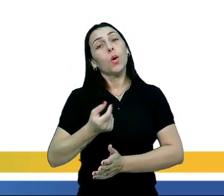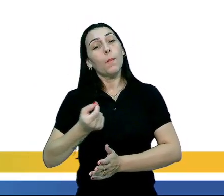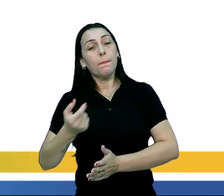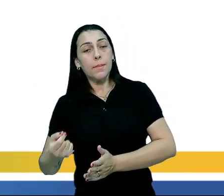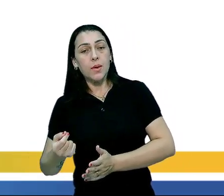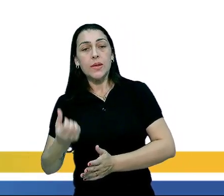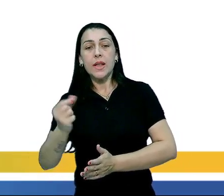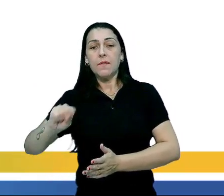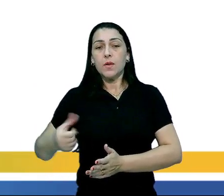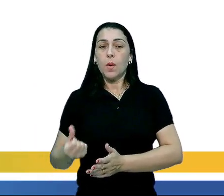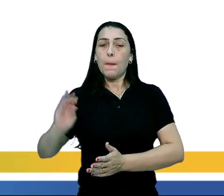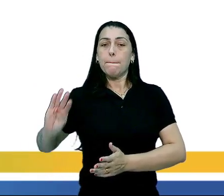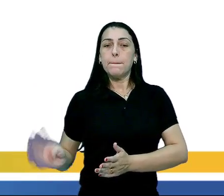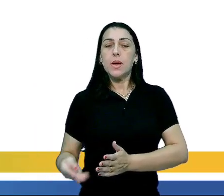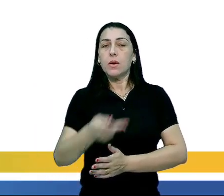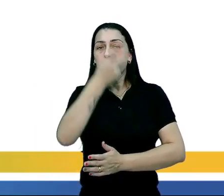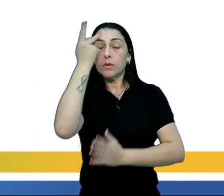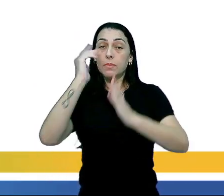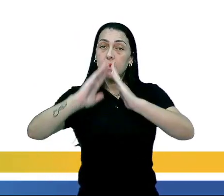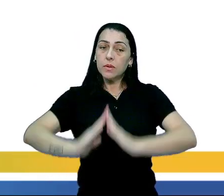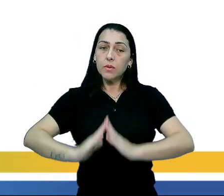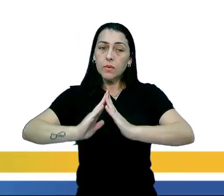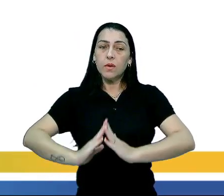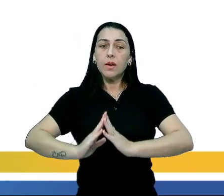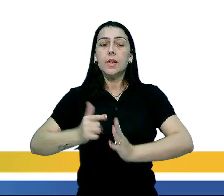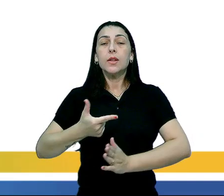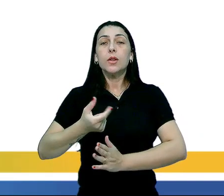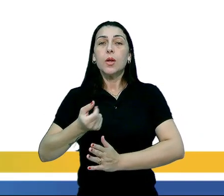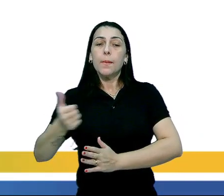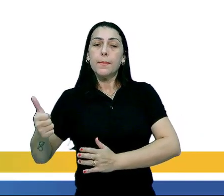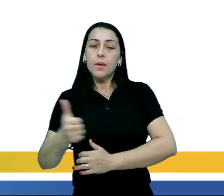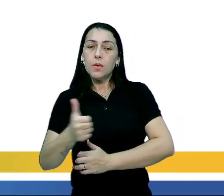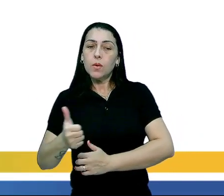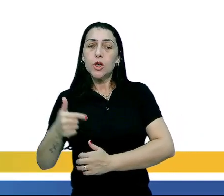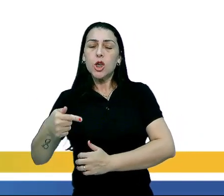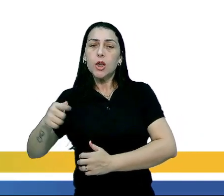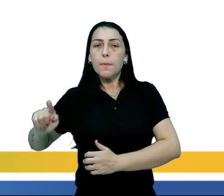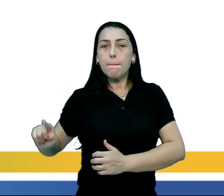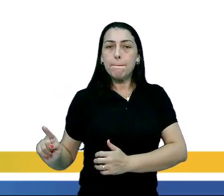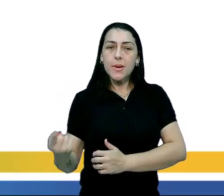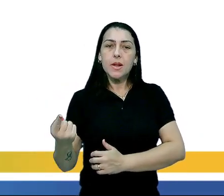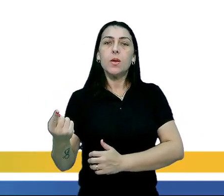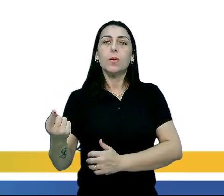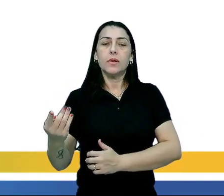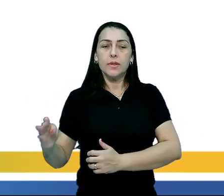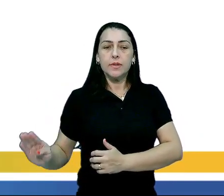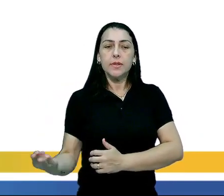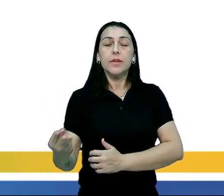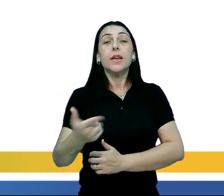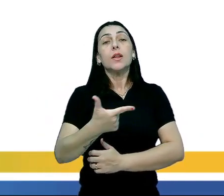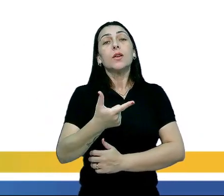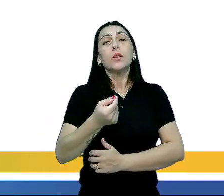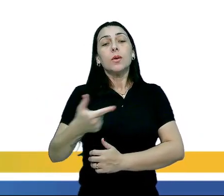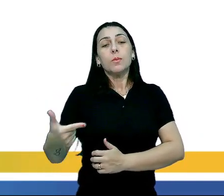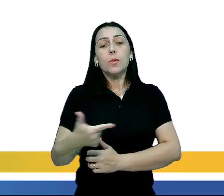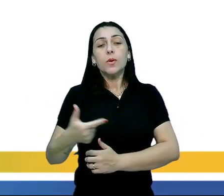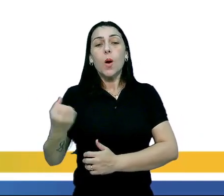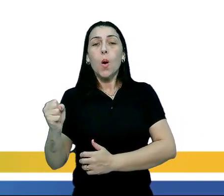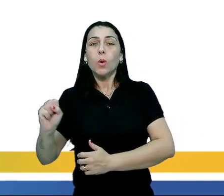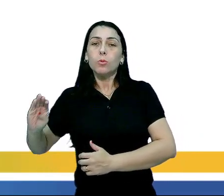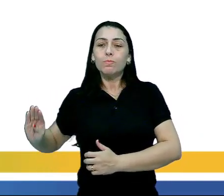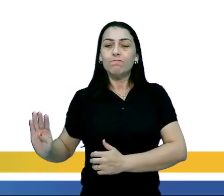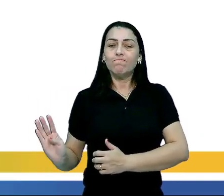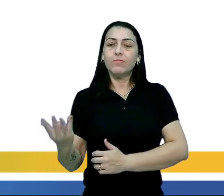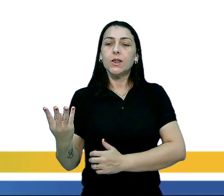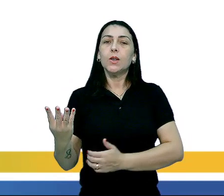2000, 6,1 bilhões de habitantes. Em 2011, a gente chega a 7 bilhões e em 2022,